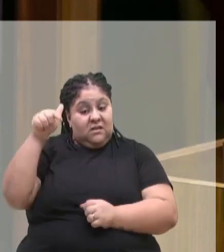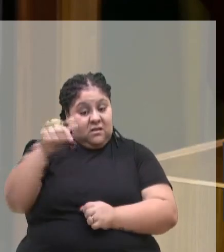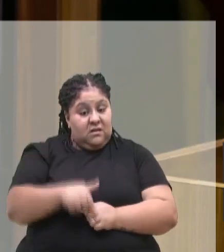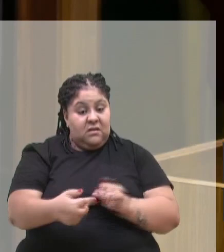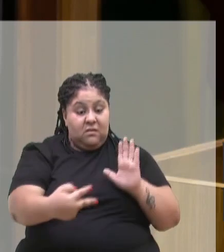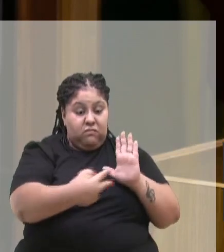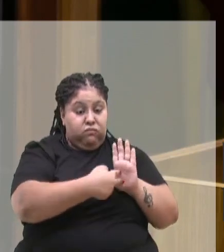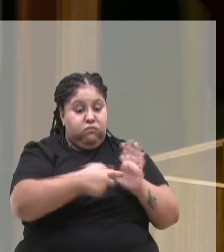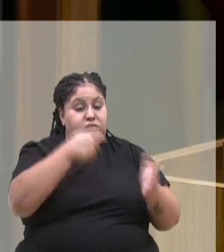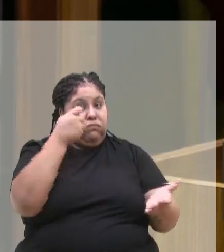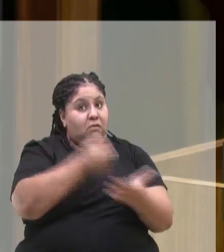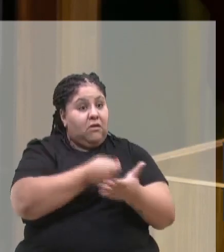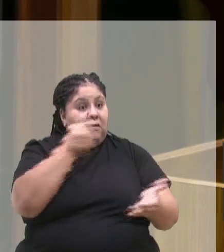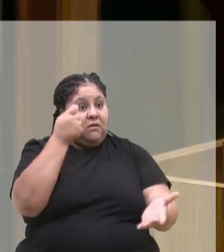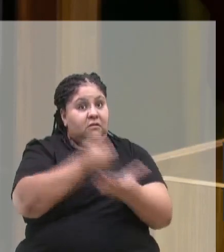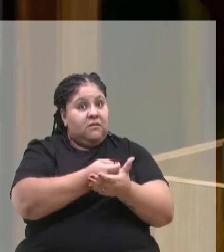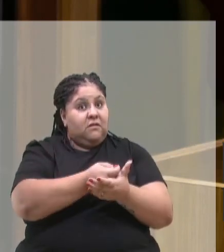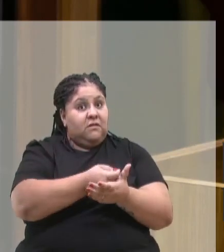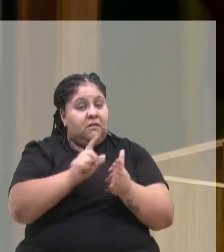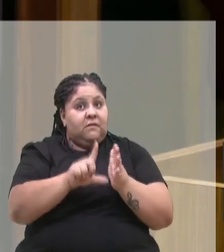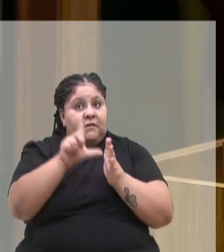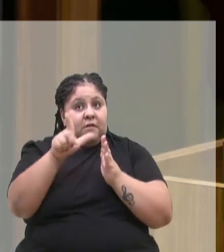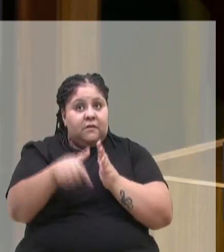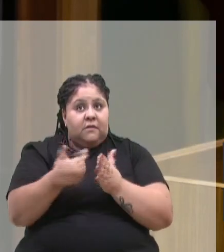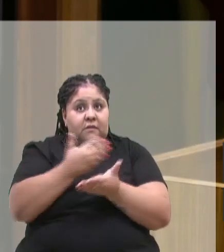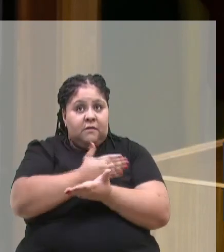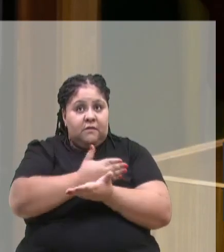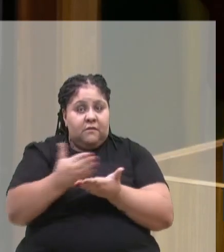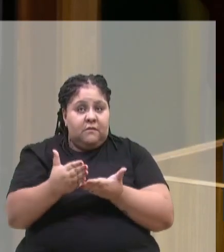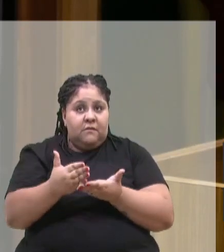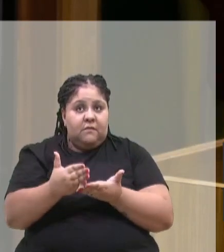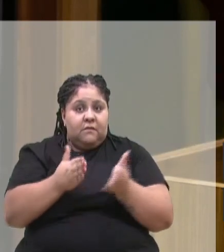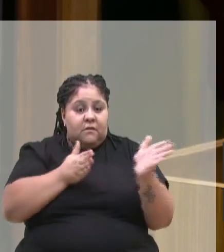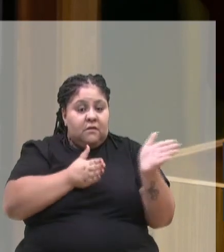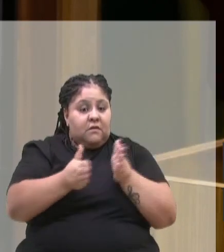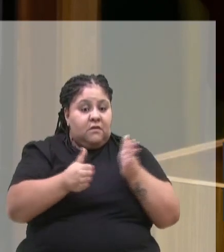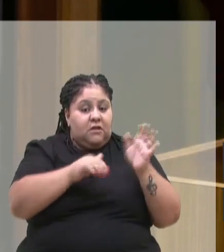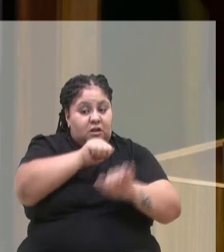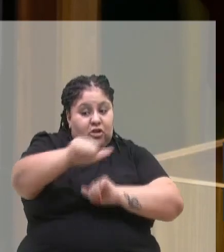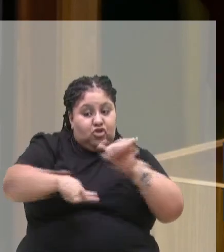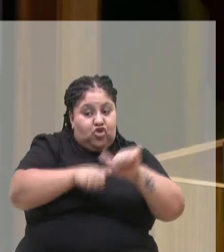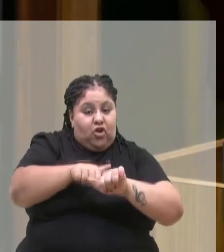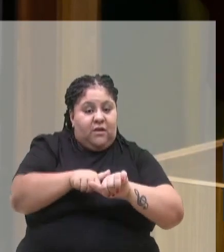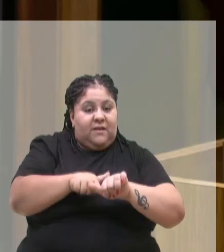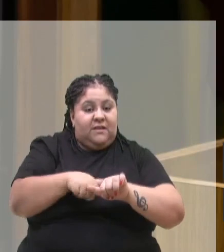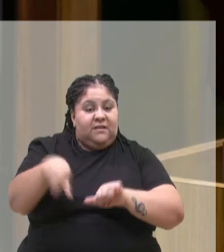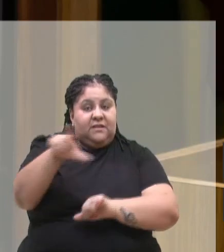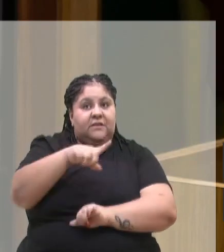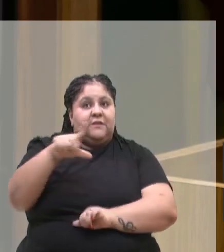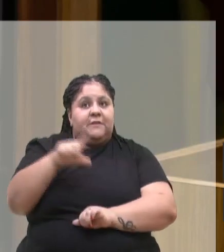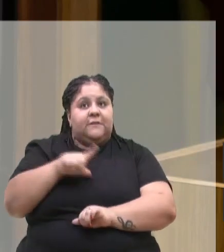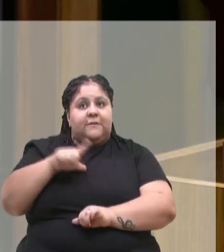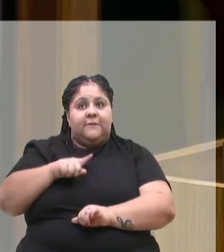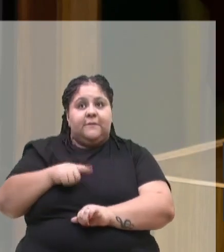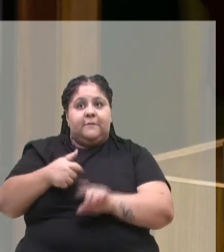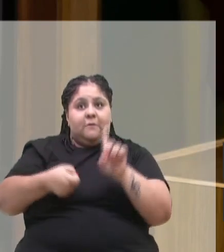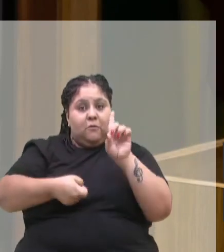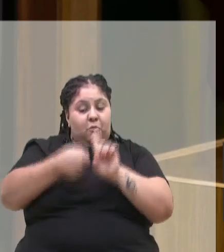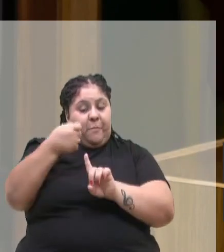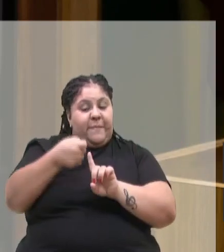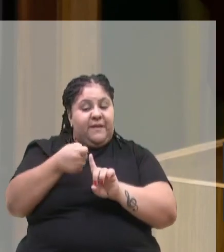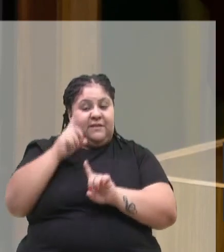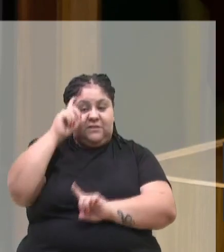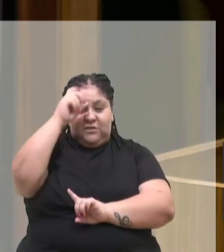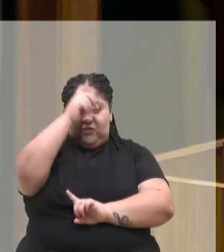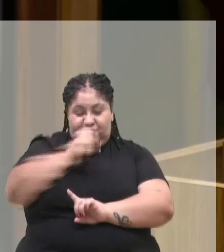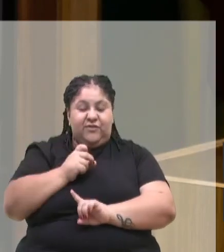atentamente cobrando, até porque logo mais abre o prazo agora de transferência e nós vamos ter um mês muito complicado pela frente,